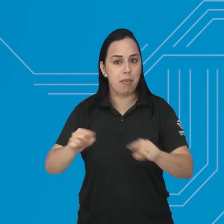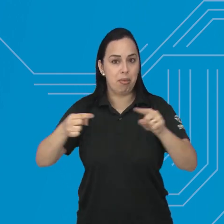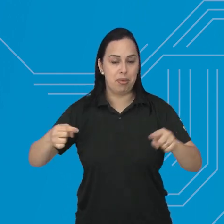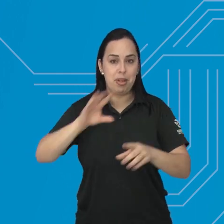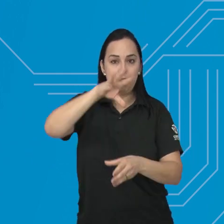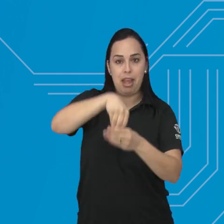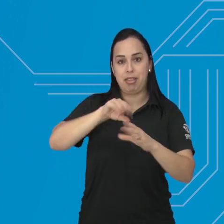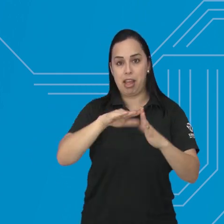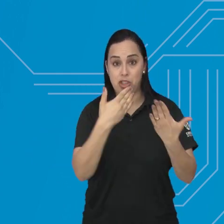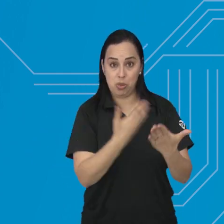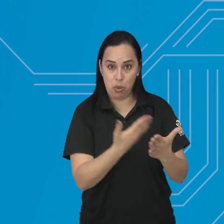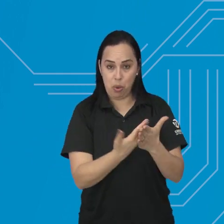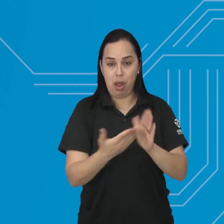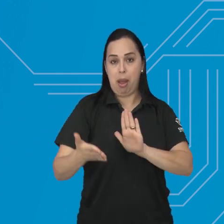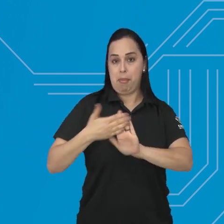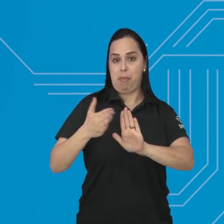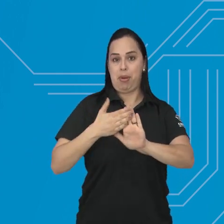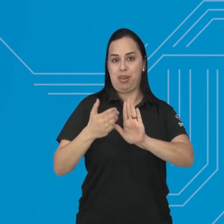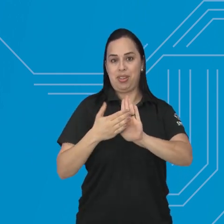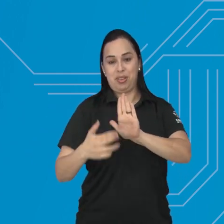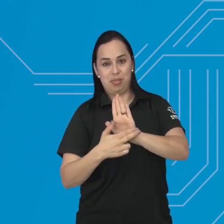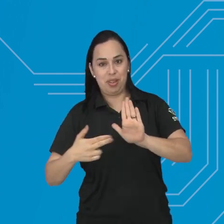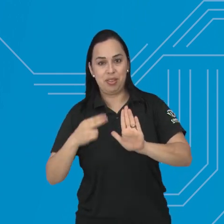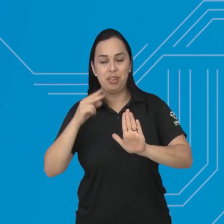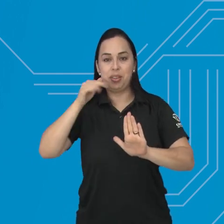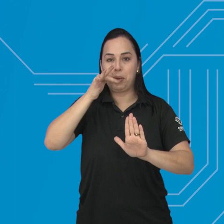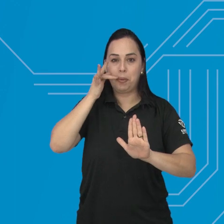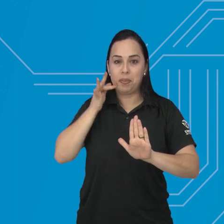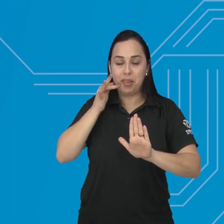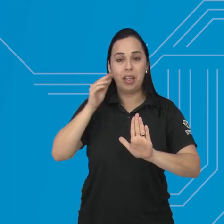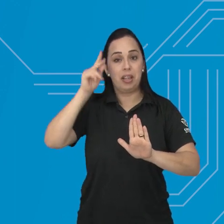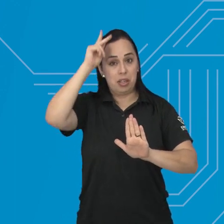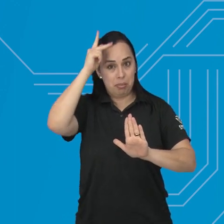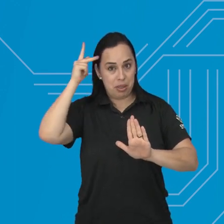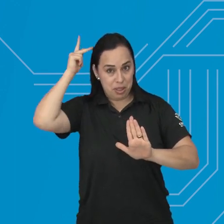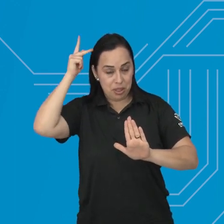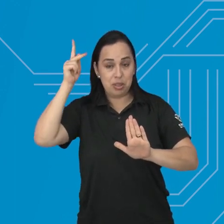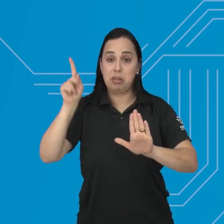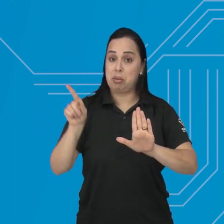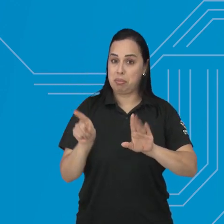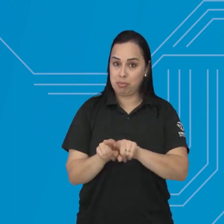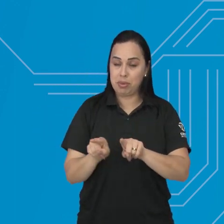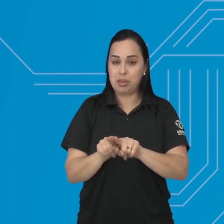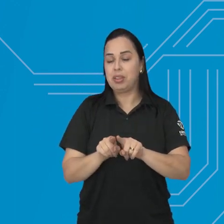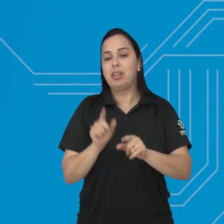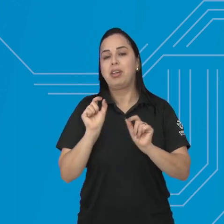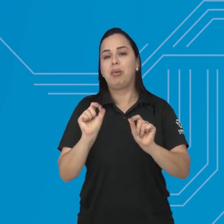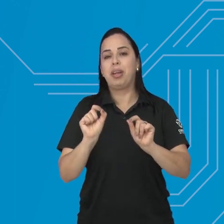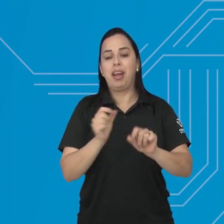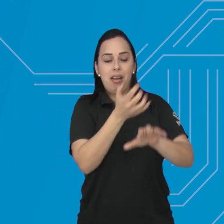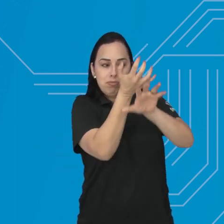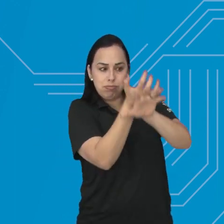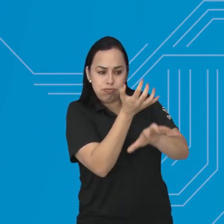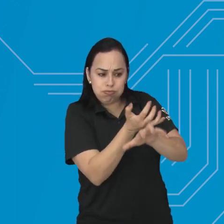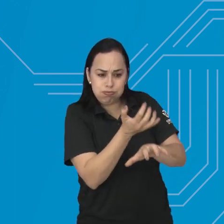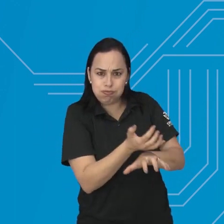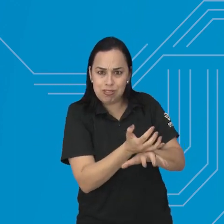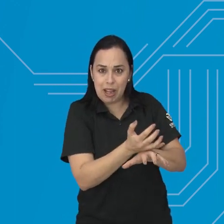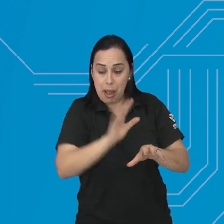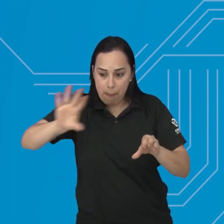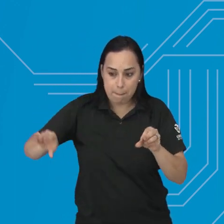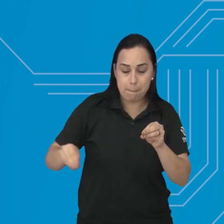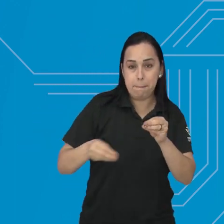rede pública. A proposta, de autoria dos vereadores Fabião Zagueiro e Fernando Petit, quer adotar a disciplina como